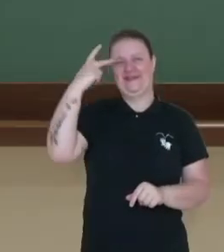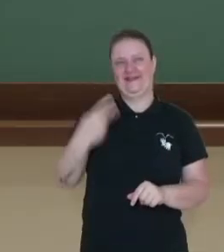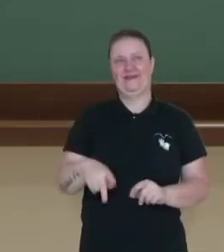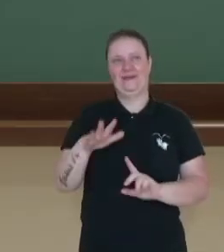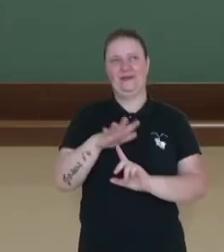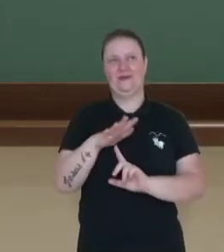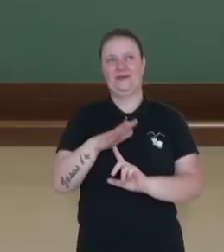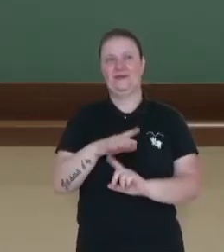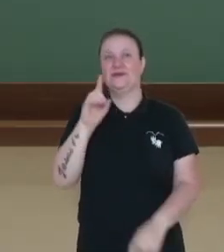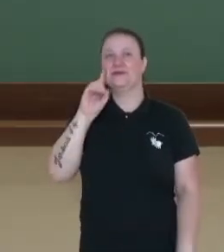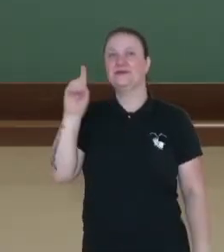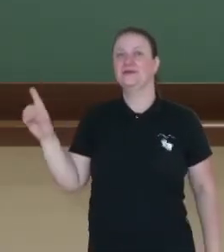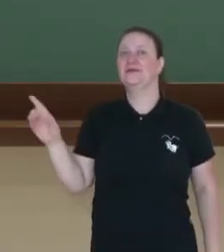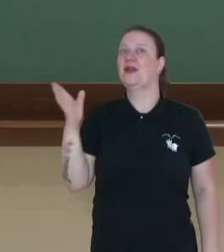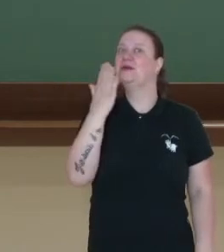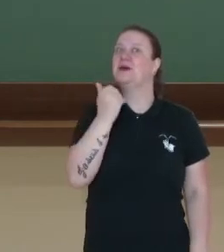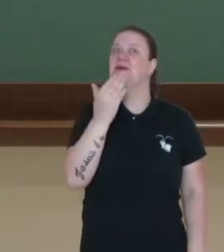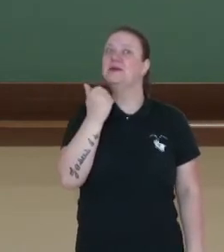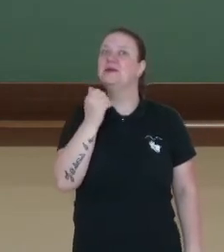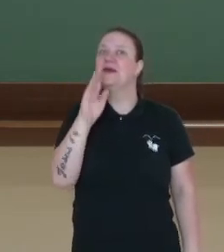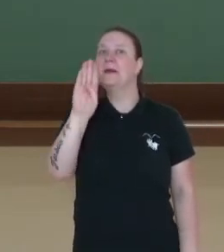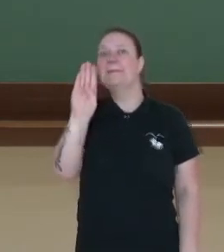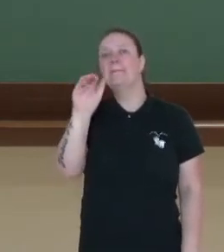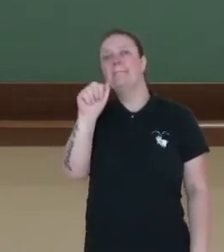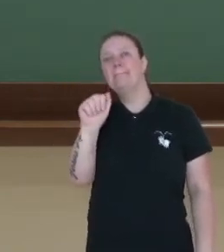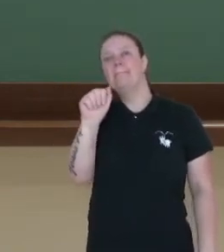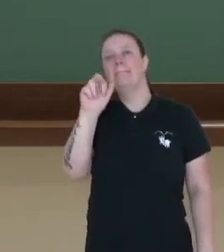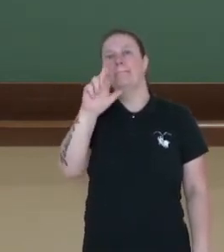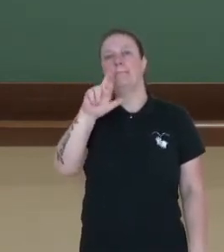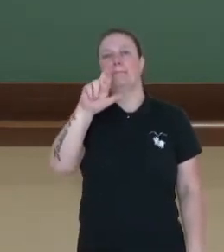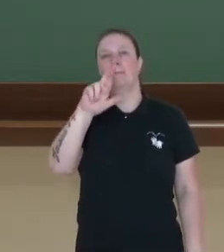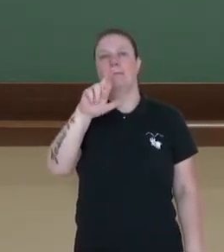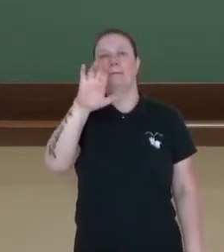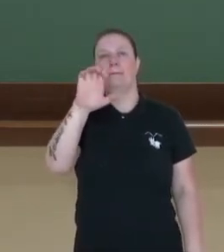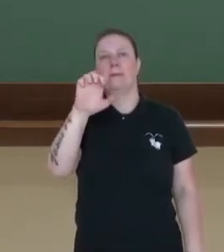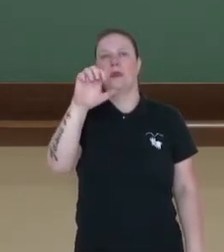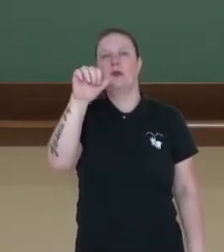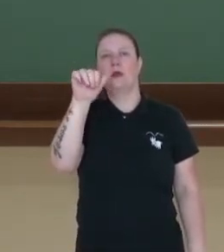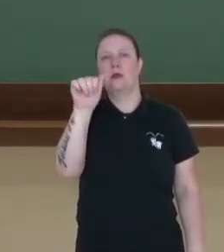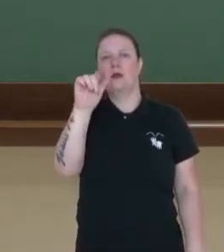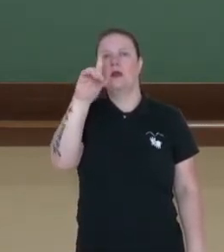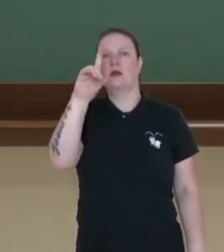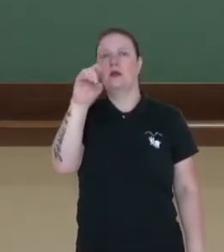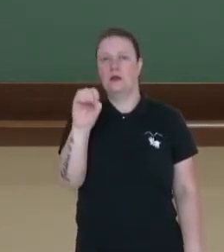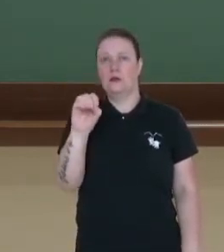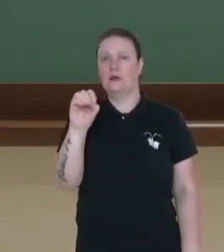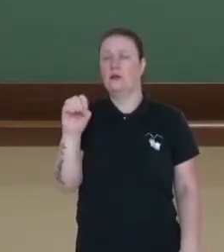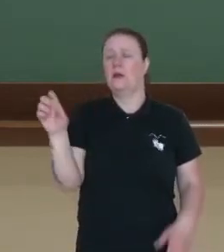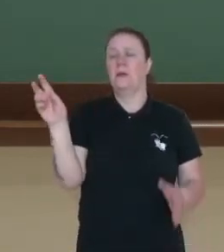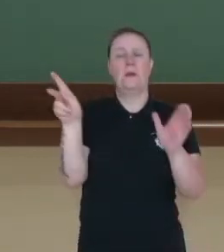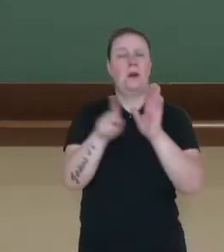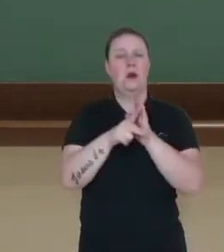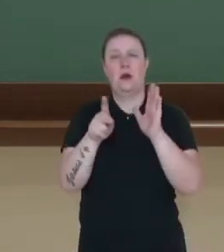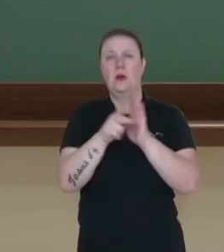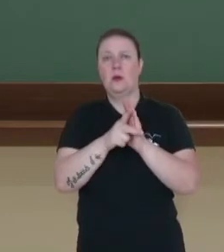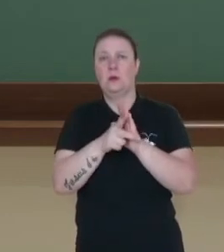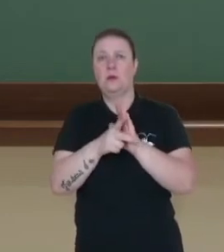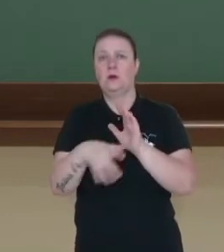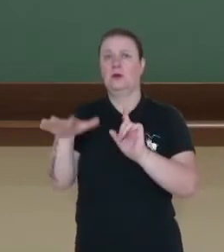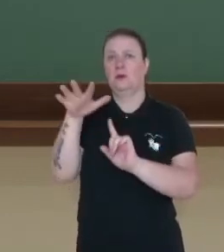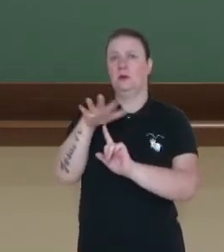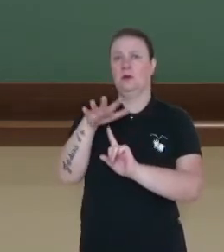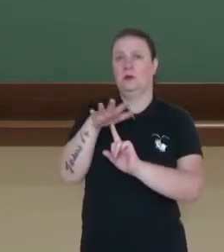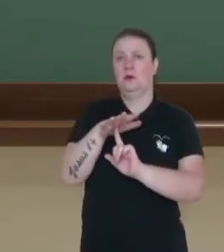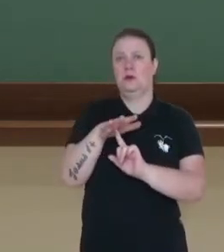Aqui, o barreado, né, esse prato típico da culinária paranaense, né, encontrado principalmente no litoral do estado